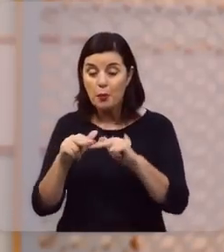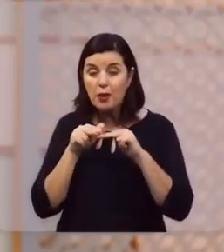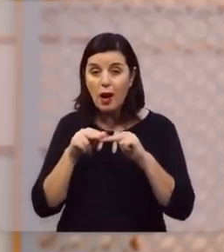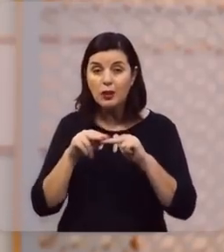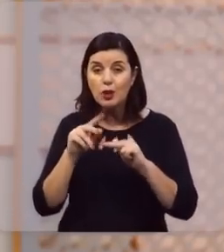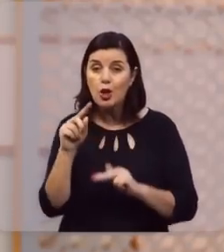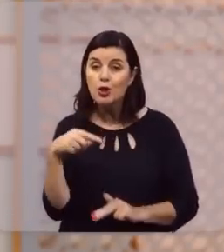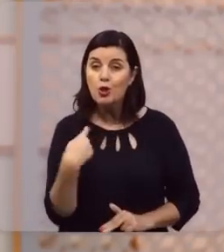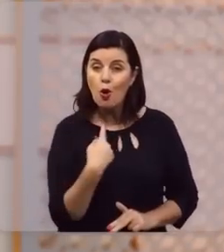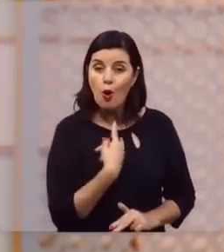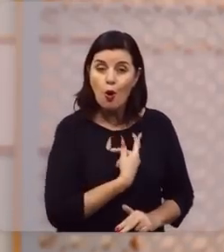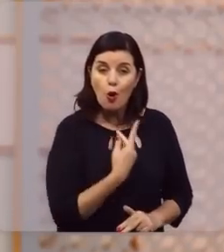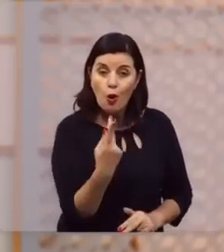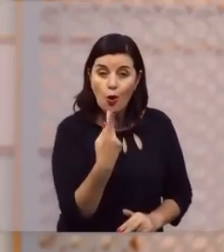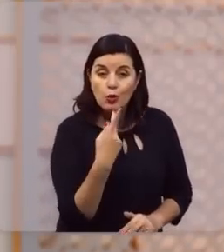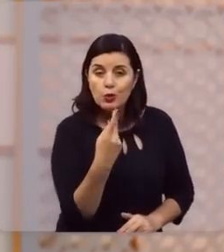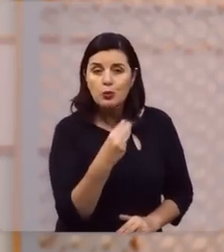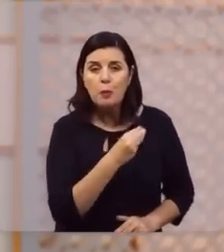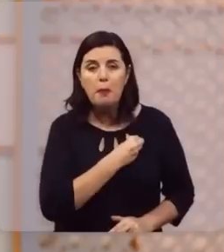nossos pecados